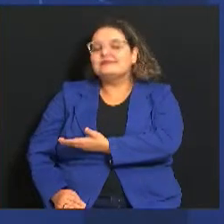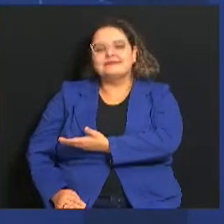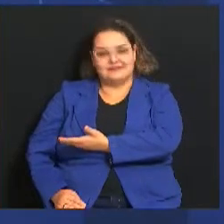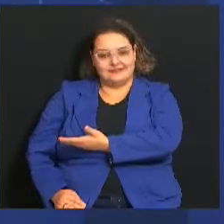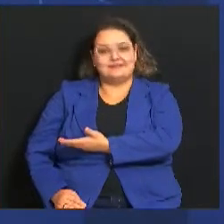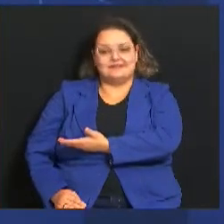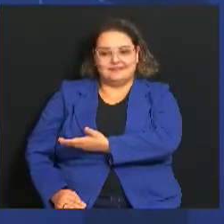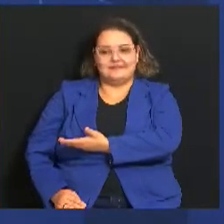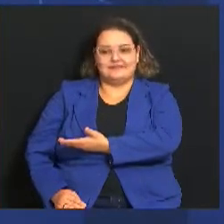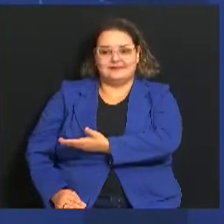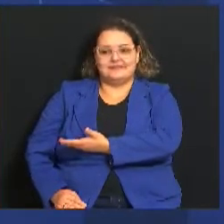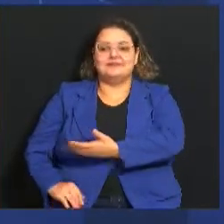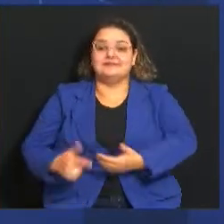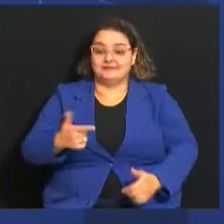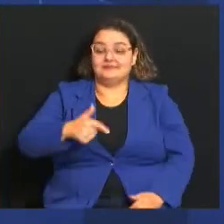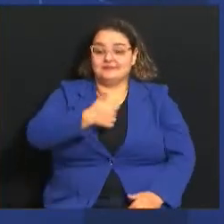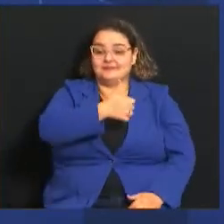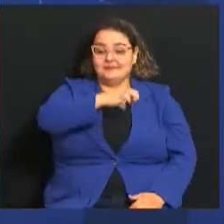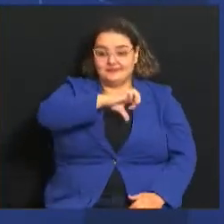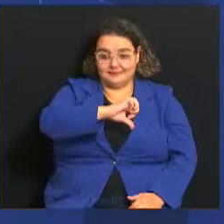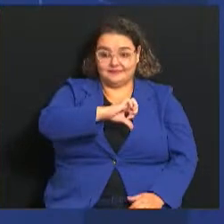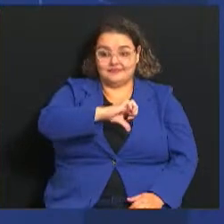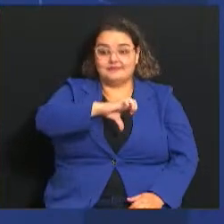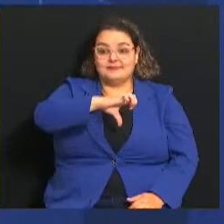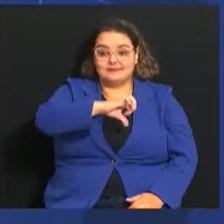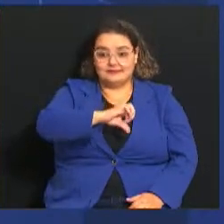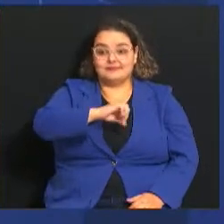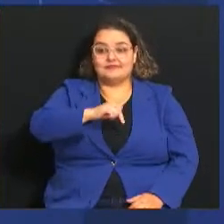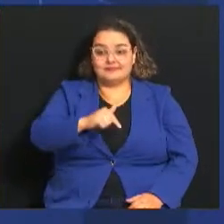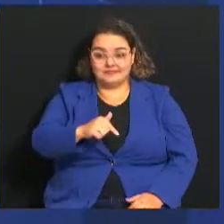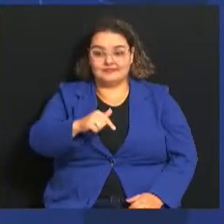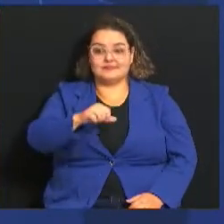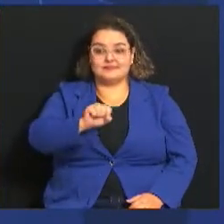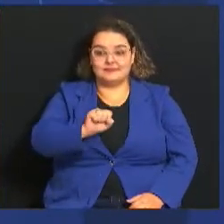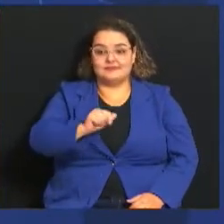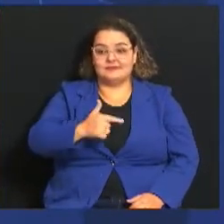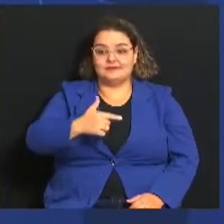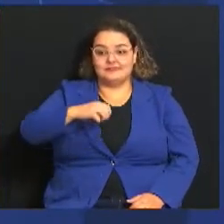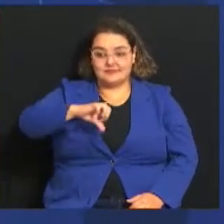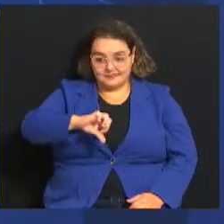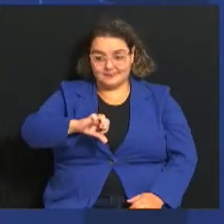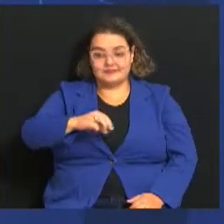978293776. Eu vou repetir, 19 é o nosso DDD,